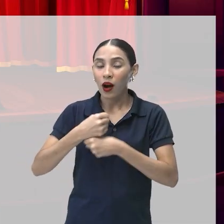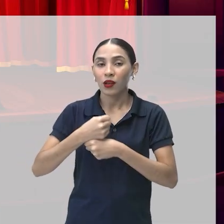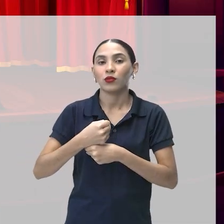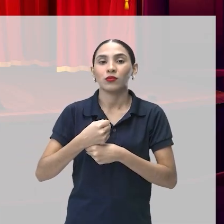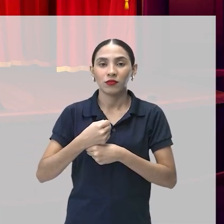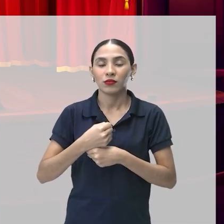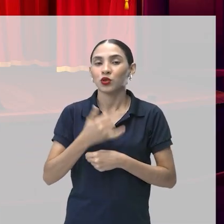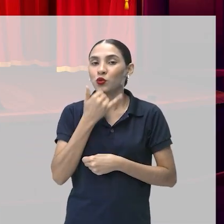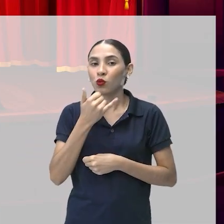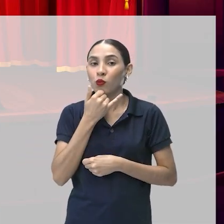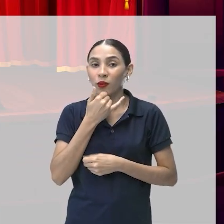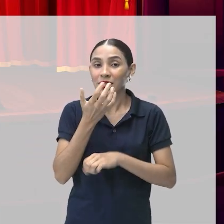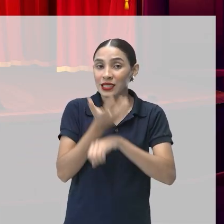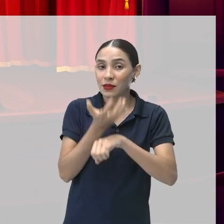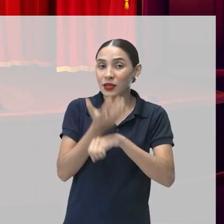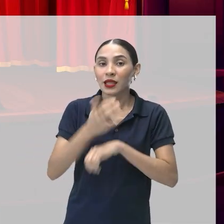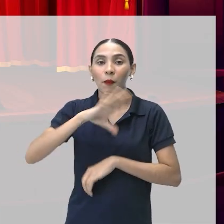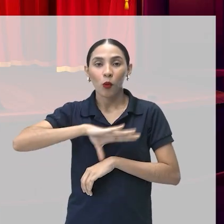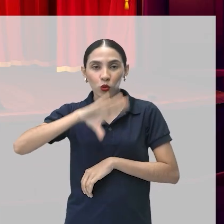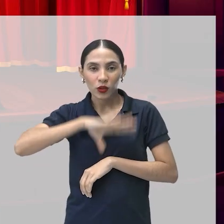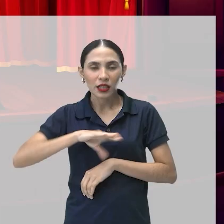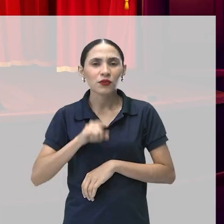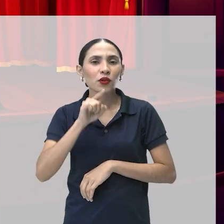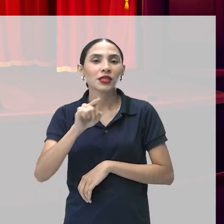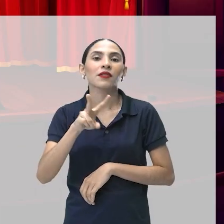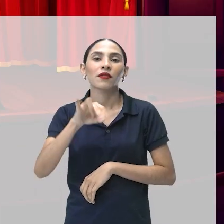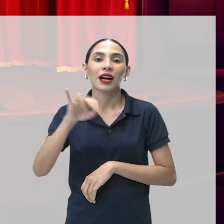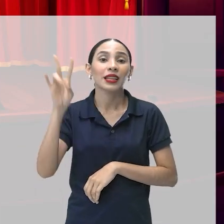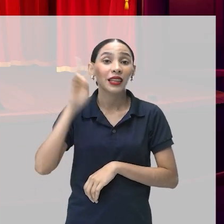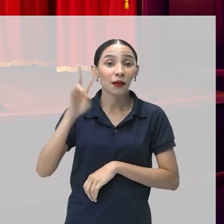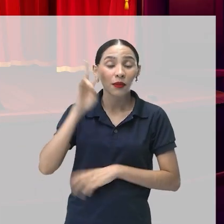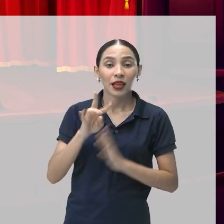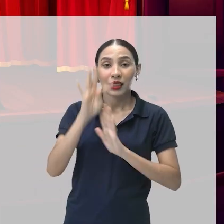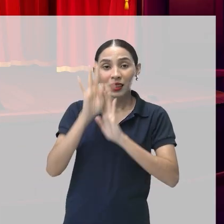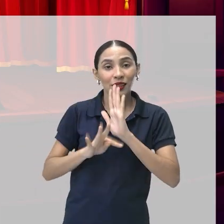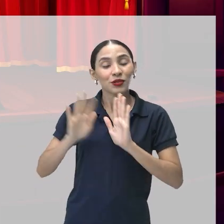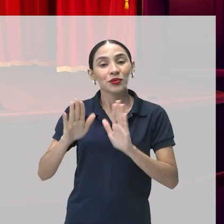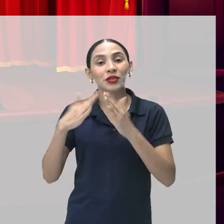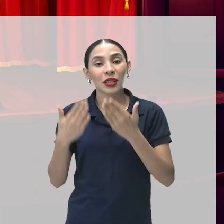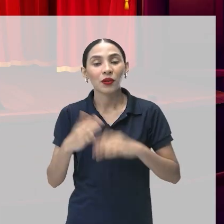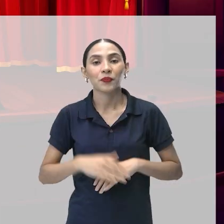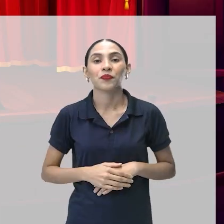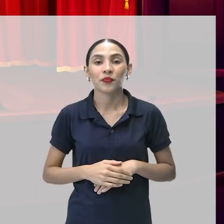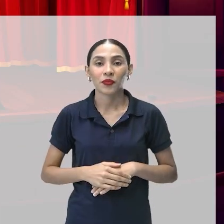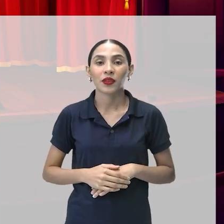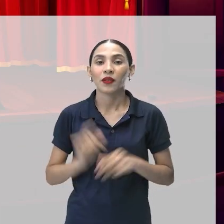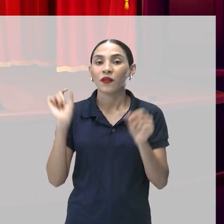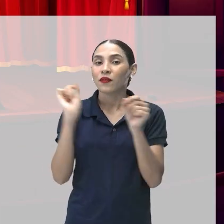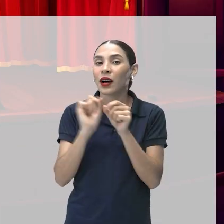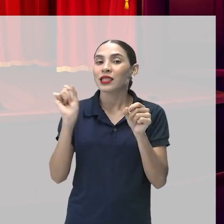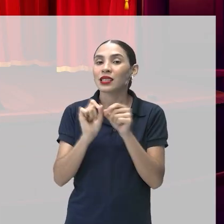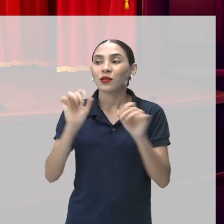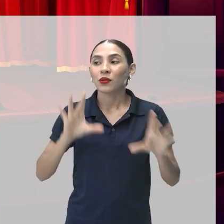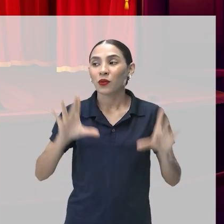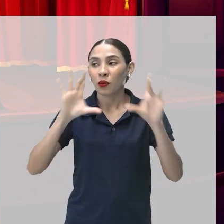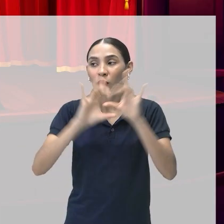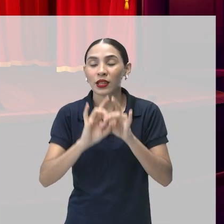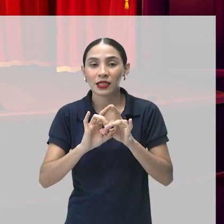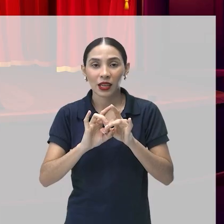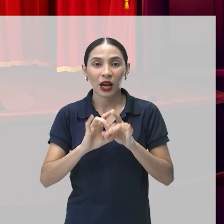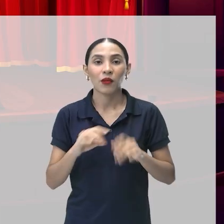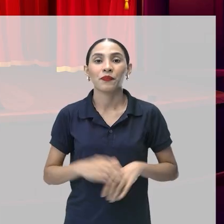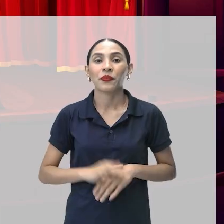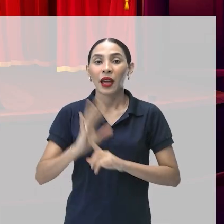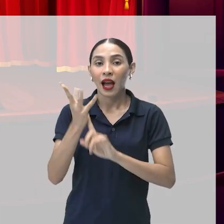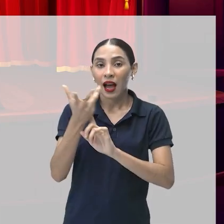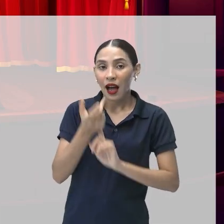língua portuguesa e vocês vão relembrar desse texto. E aí é justamente fazendo essa conexão entre